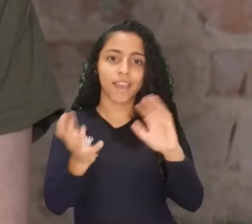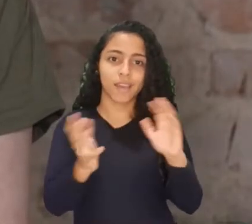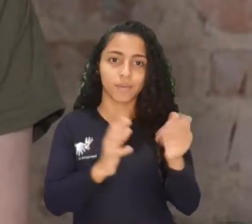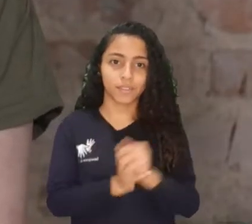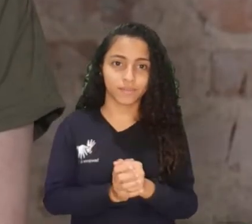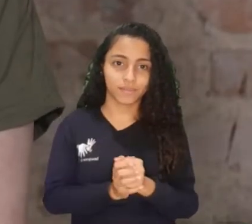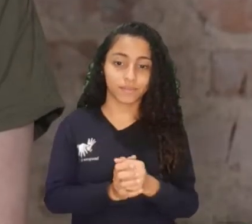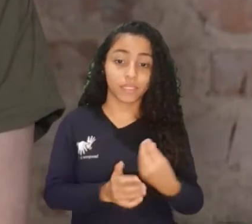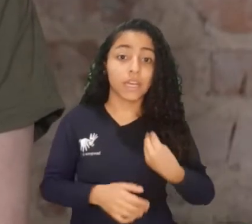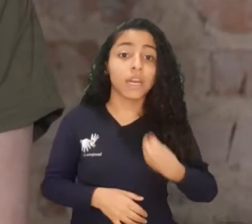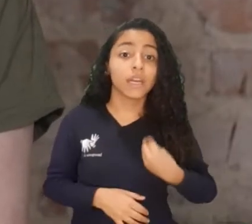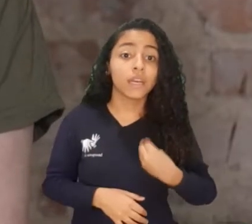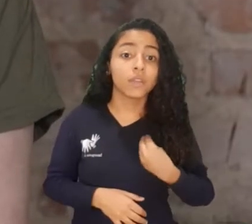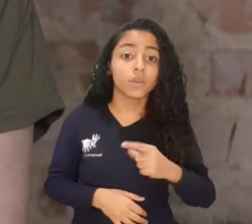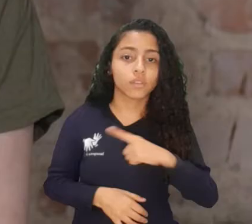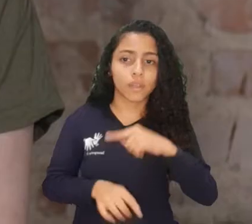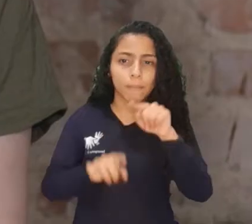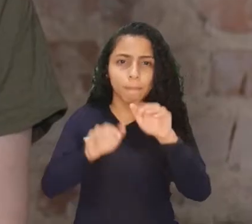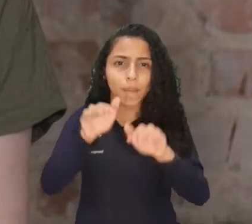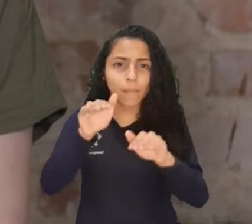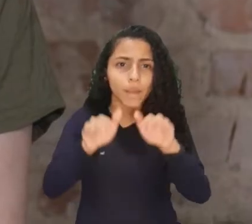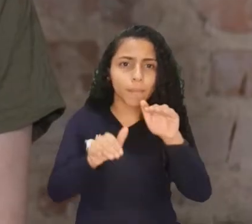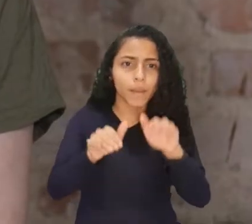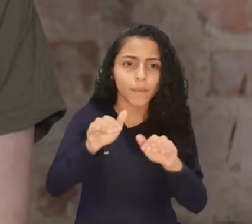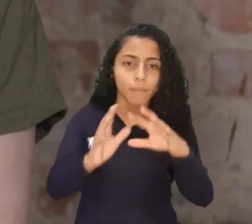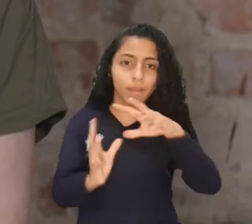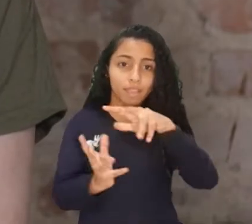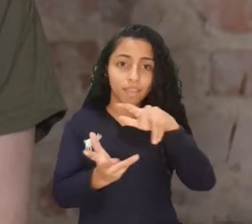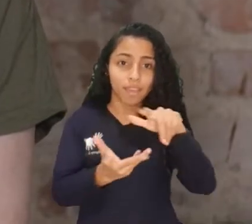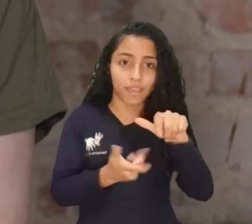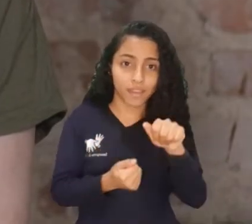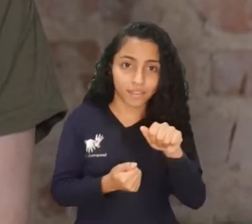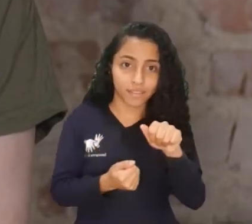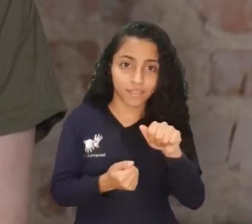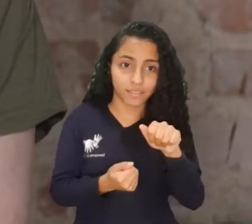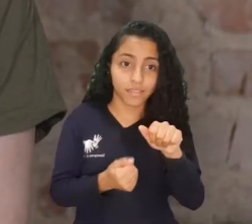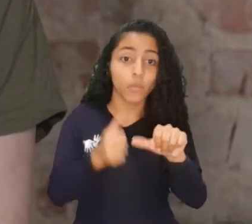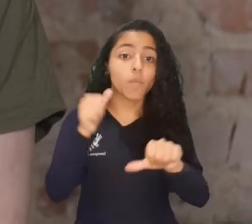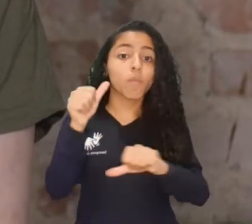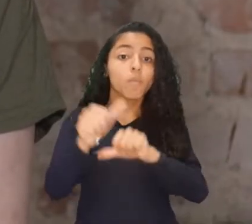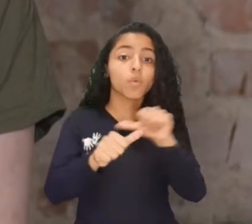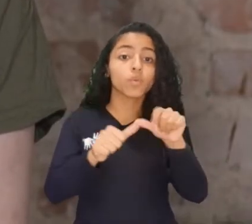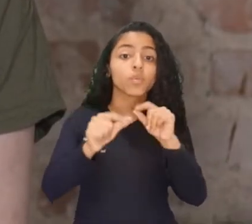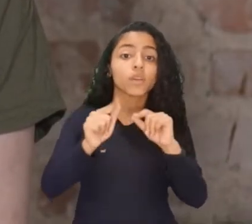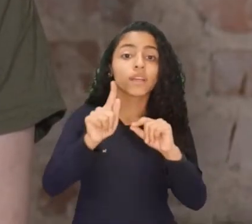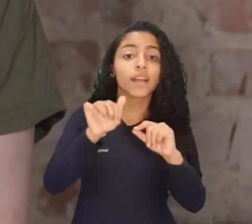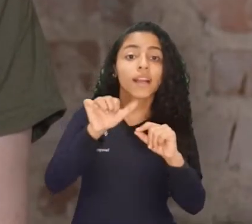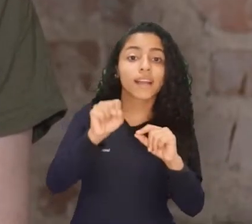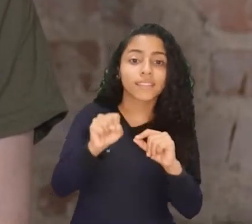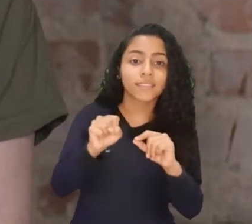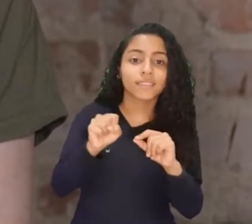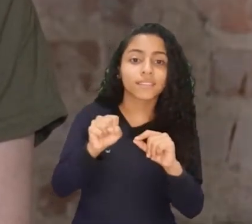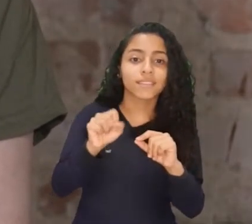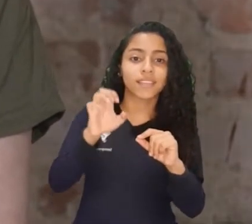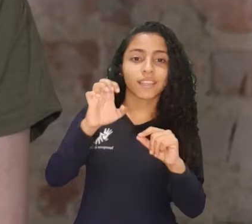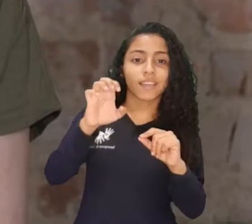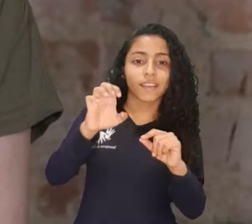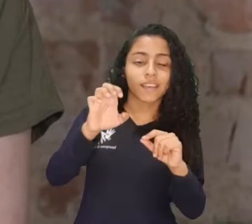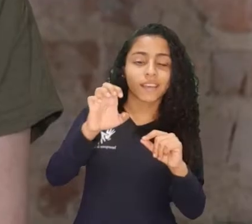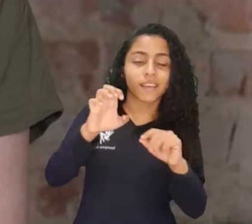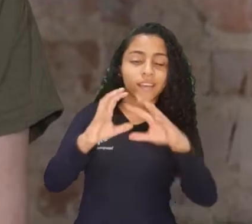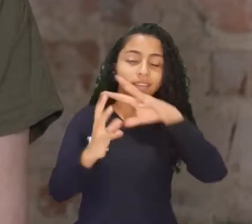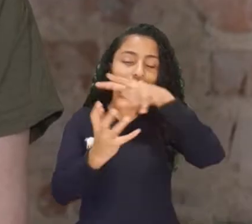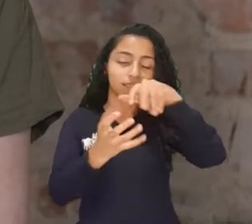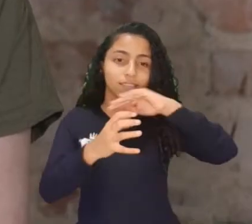a refletividade da superfície da Terra, eles alteram a concentração de gases de efeito estufa na atmosfera e também influenciam